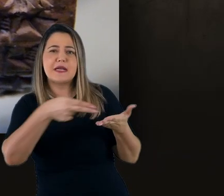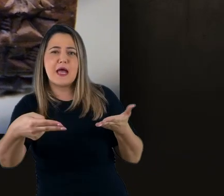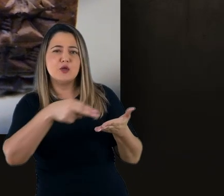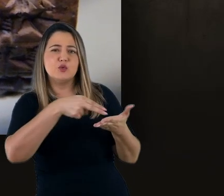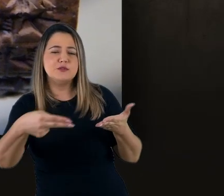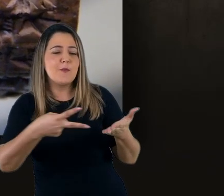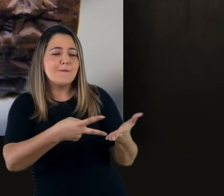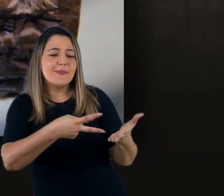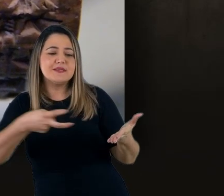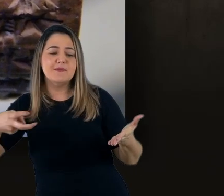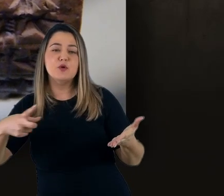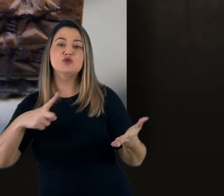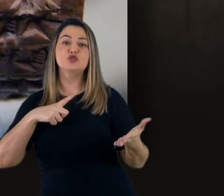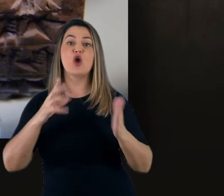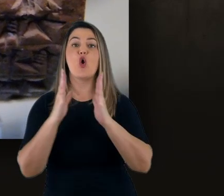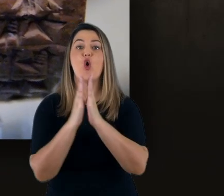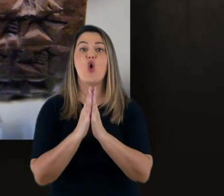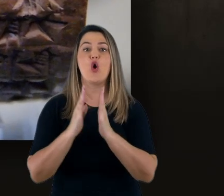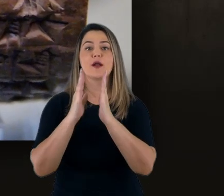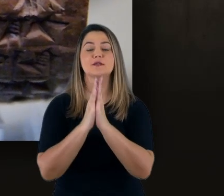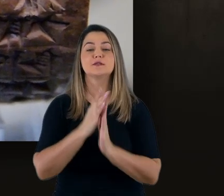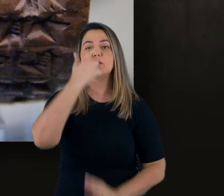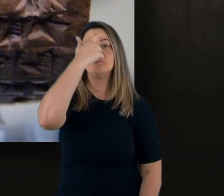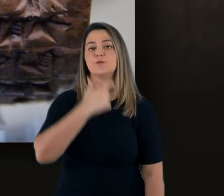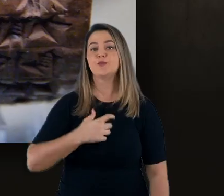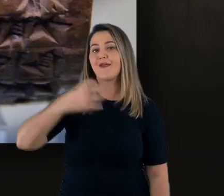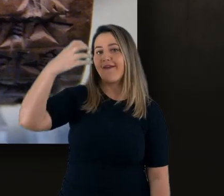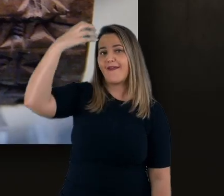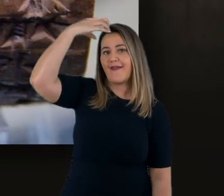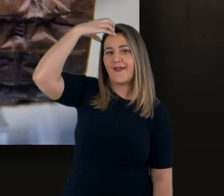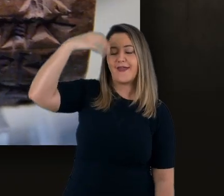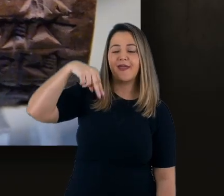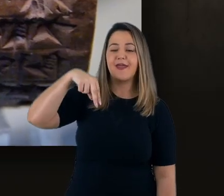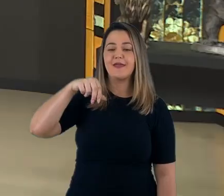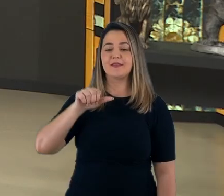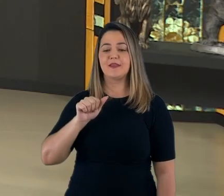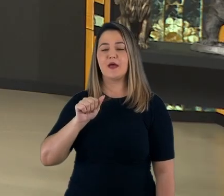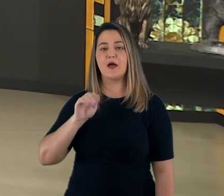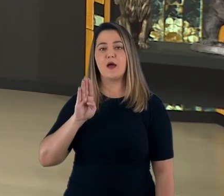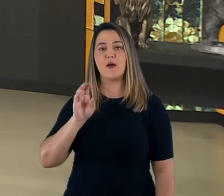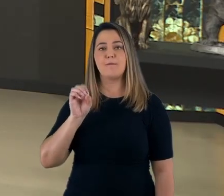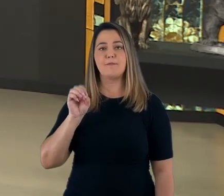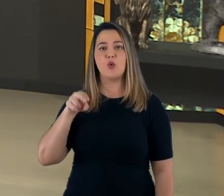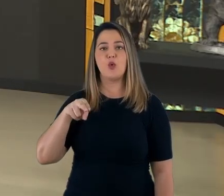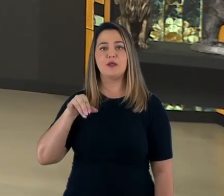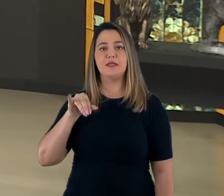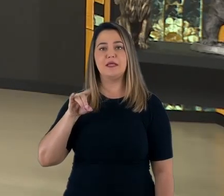oração do rei Nabonido, e a oração era em favor do seu filho,